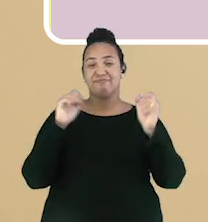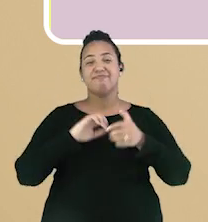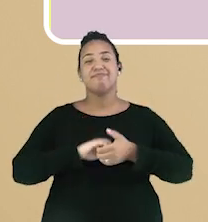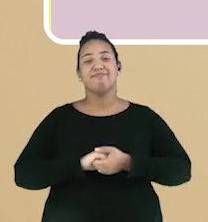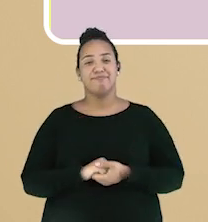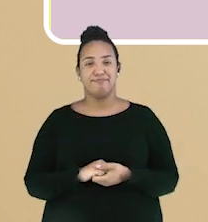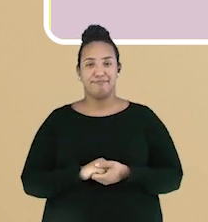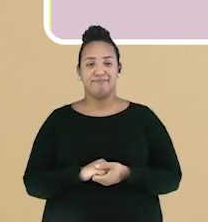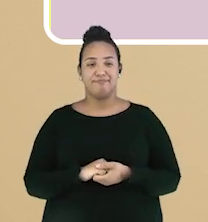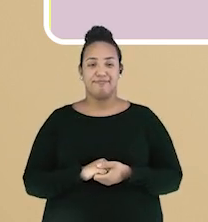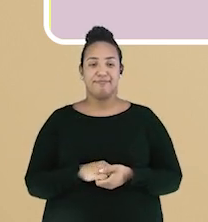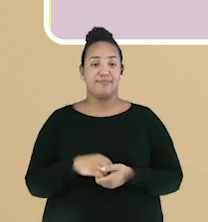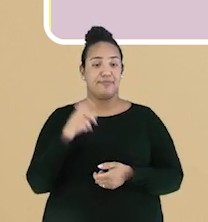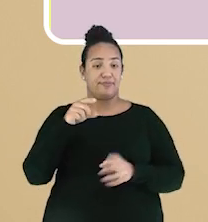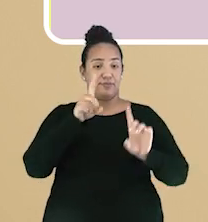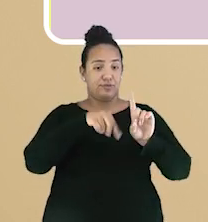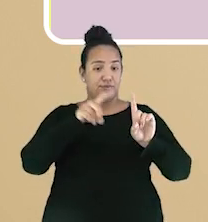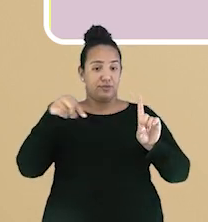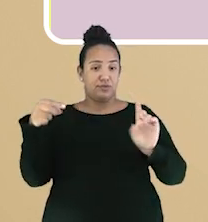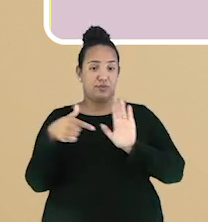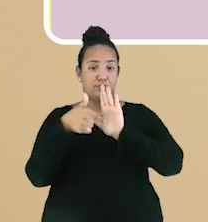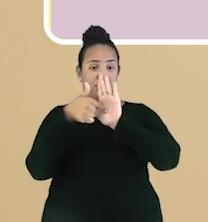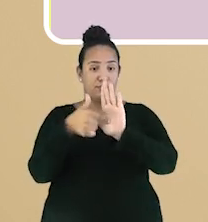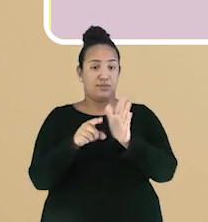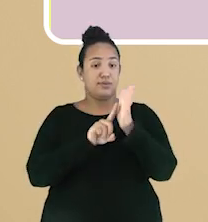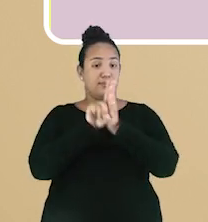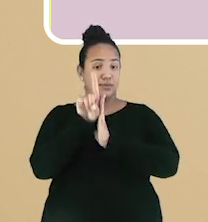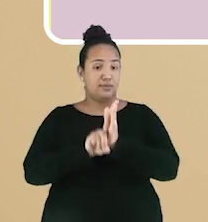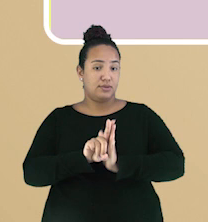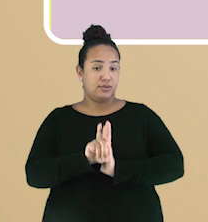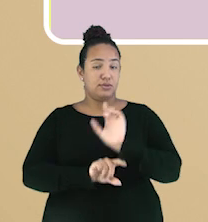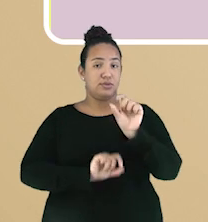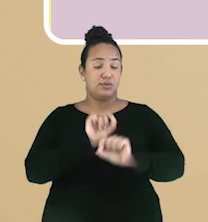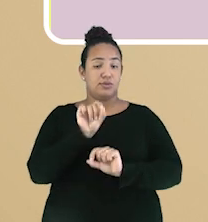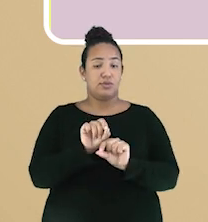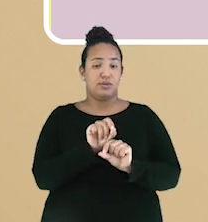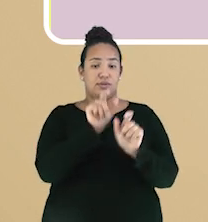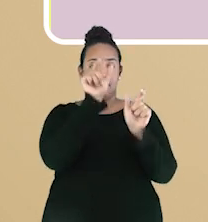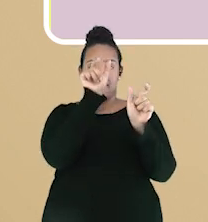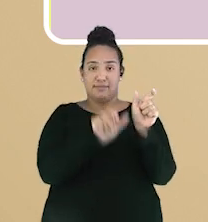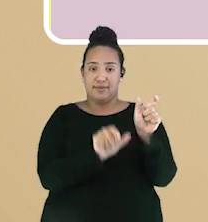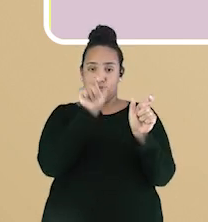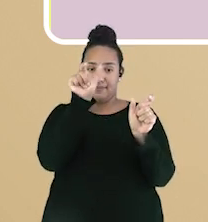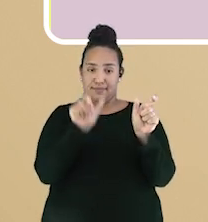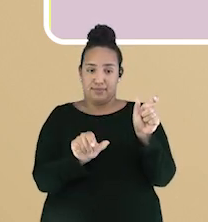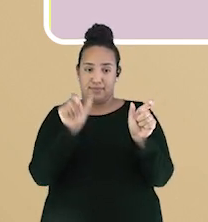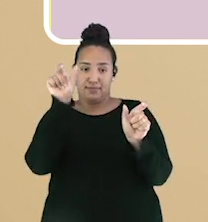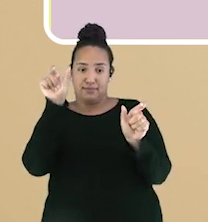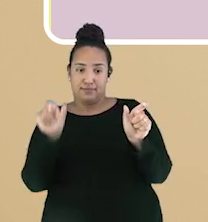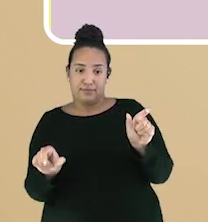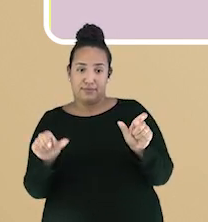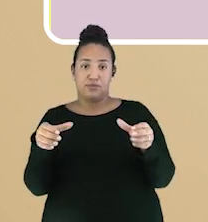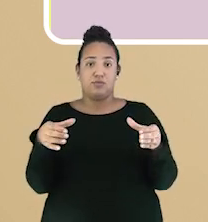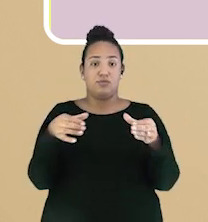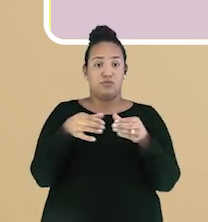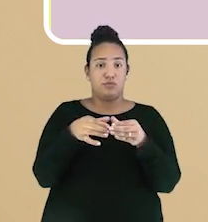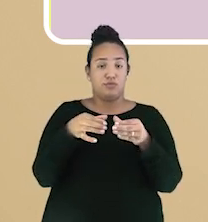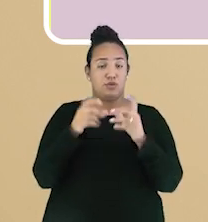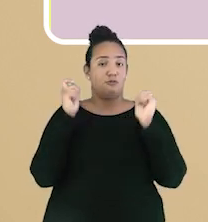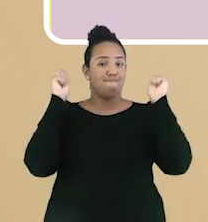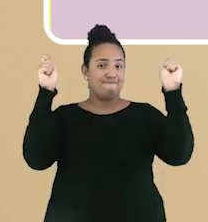que representa essa pesquisa é o gráfico de colunas. O time com maior torcida é